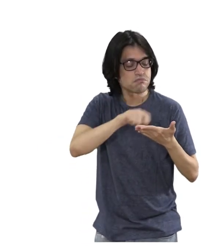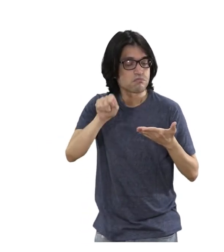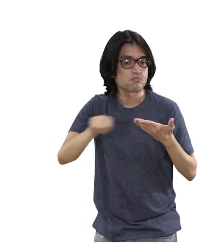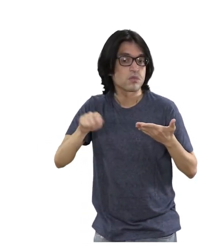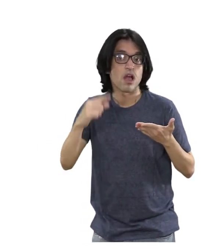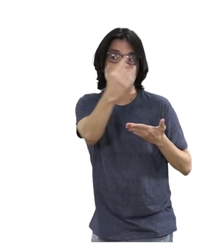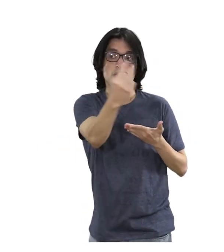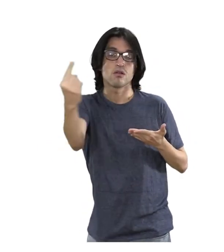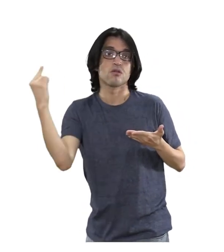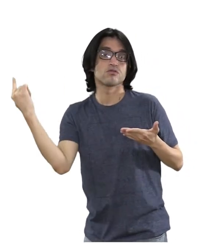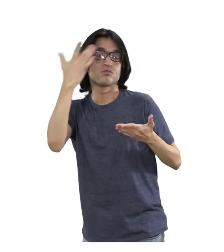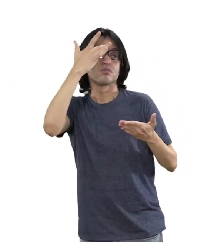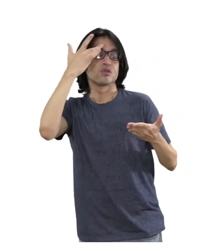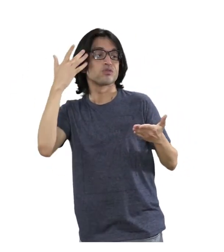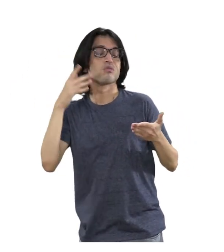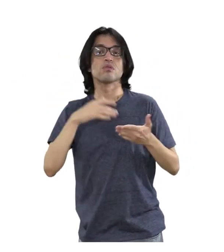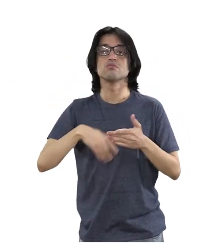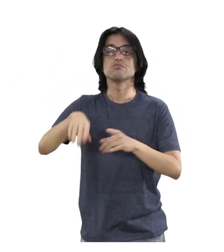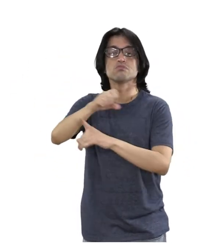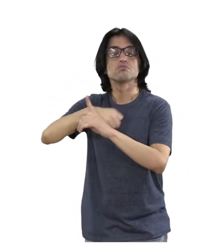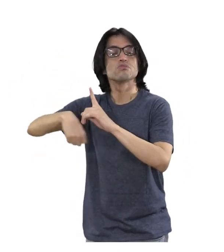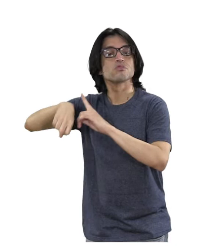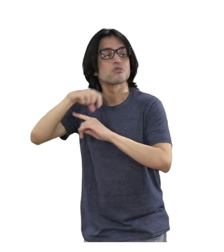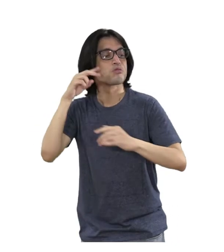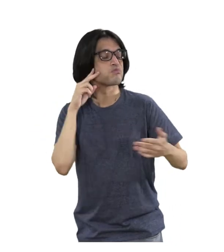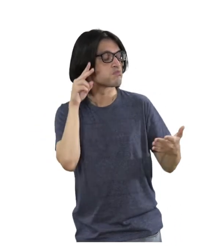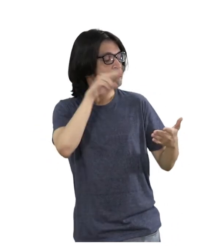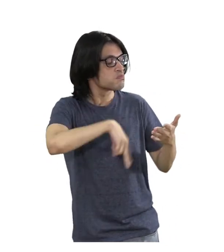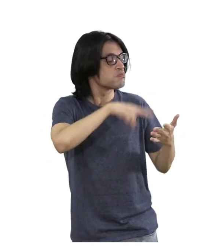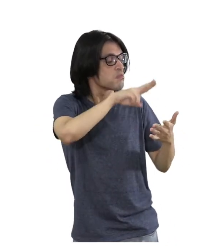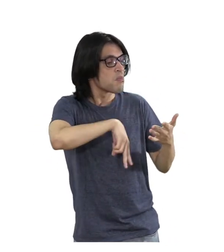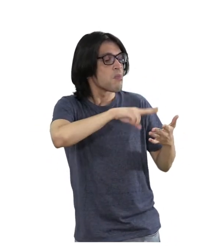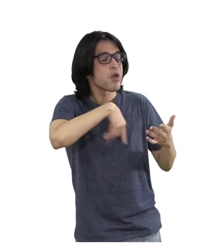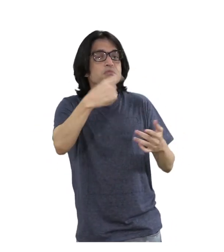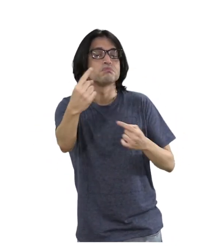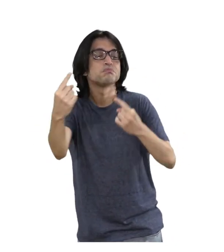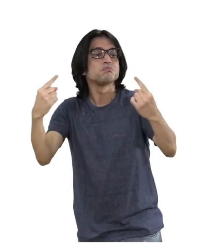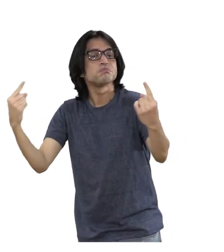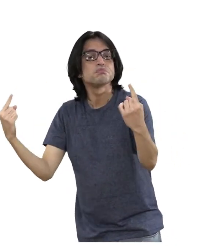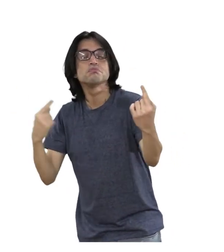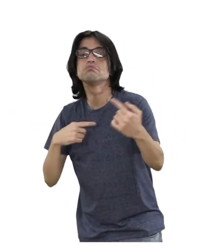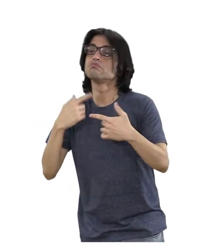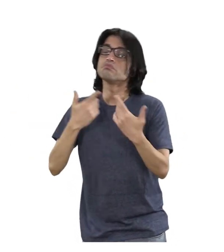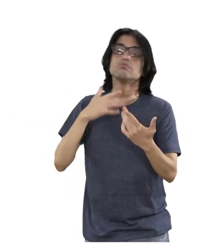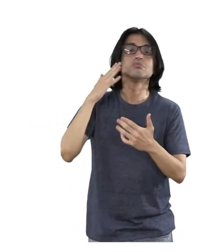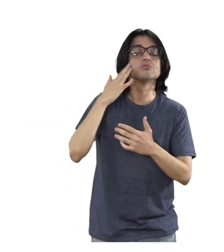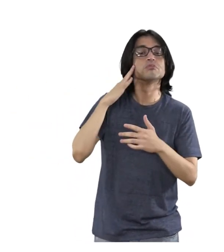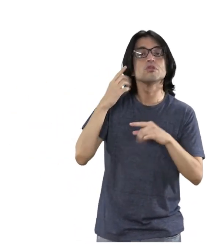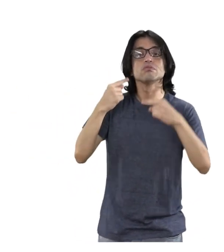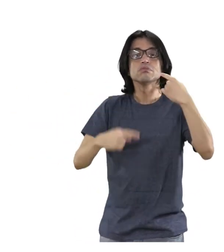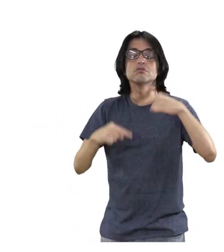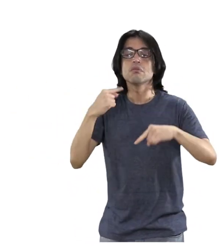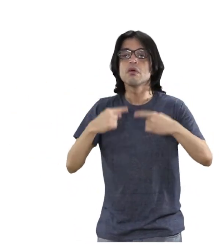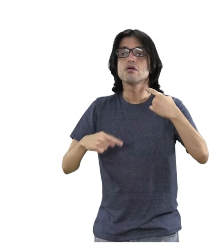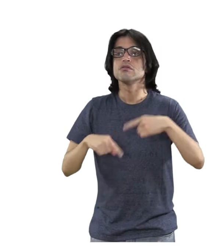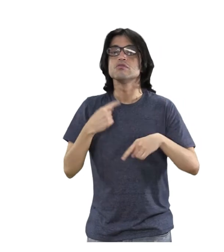possam intervir socialmente para contribuírem com os debates que estão em voga, oferecendo subsídios para que os